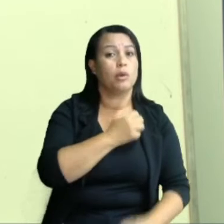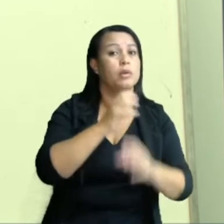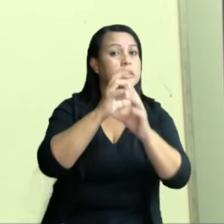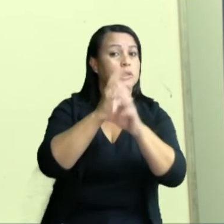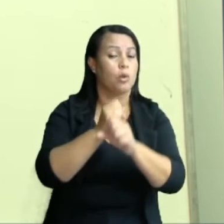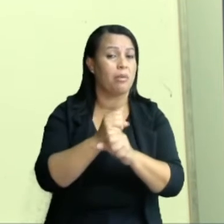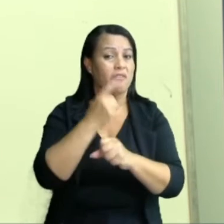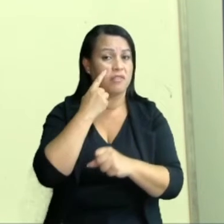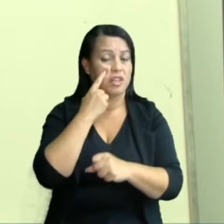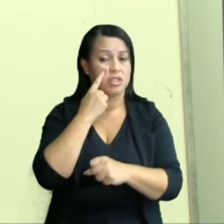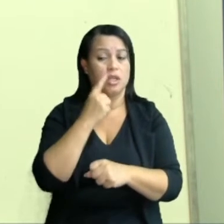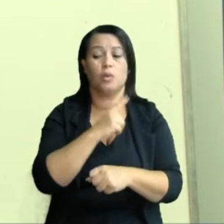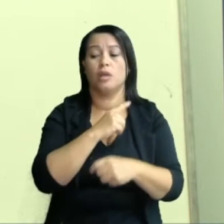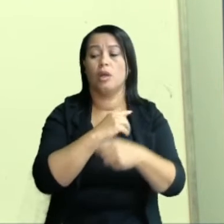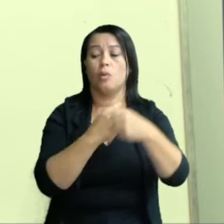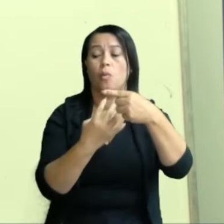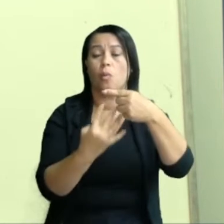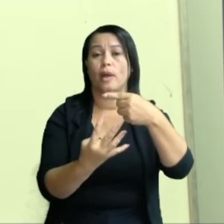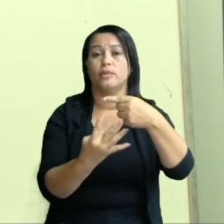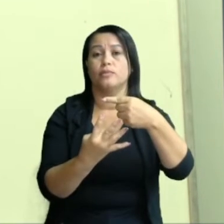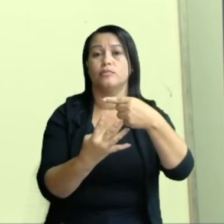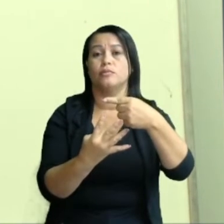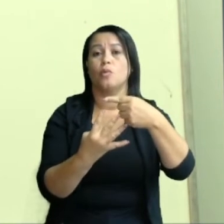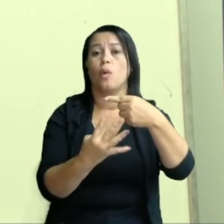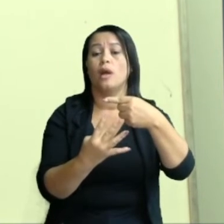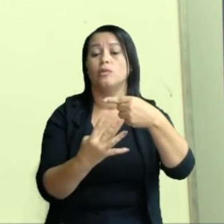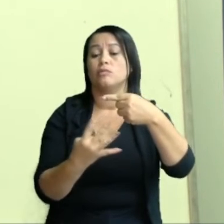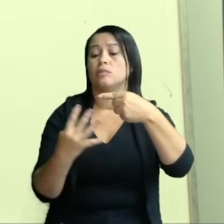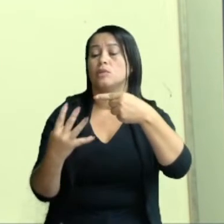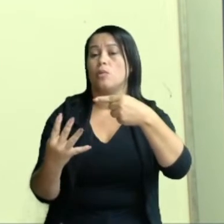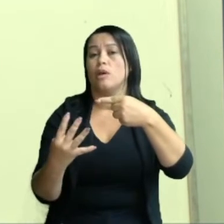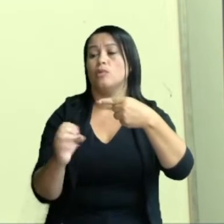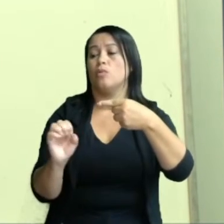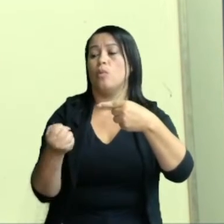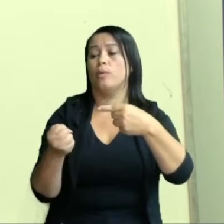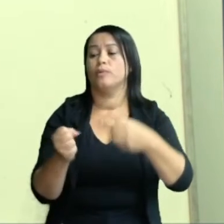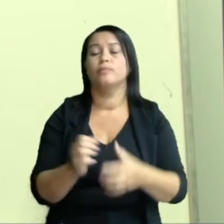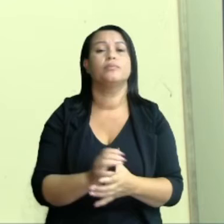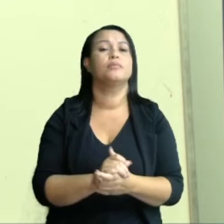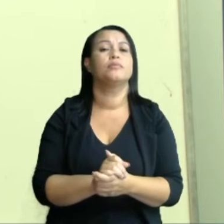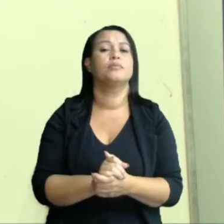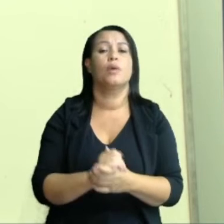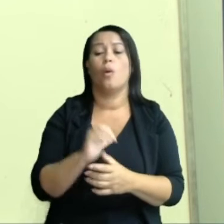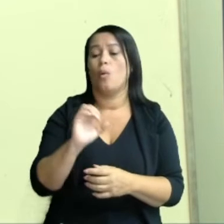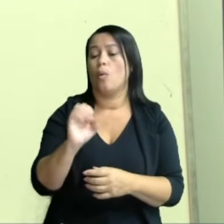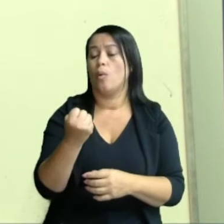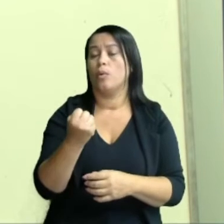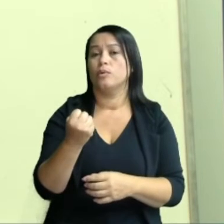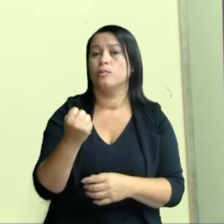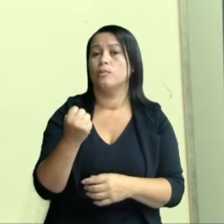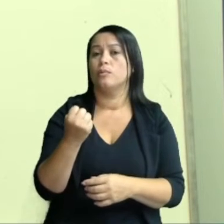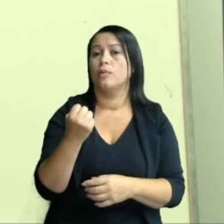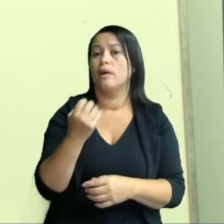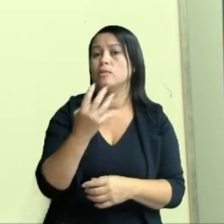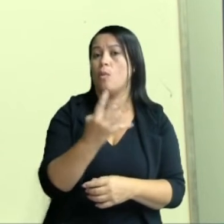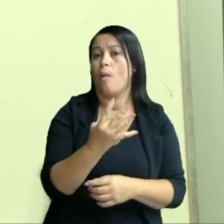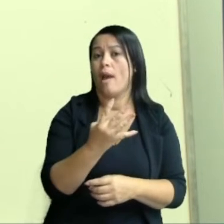Então, eu tenho 4, vou começar com 4. 4 mais 4, 8. 8 mais